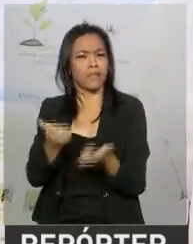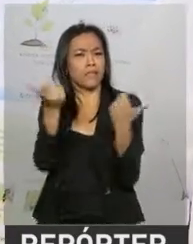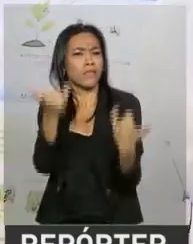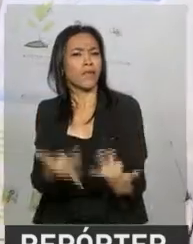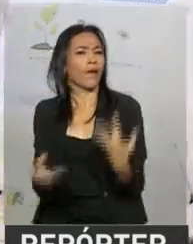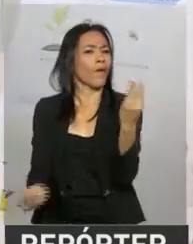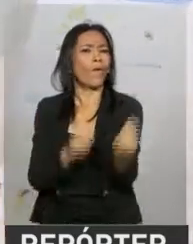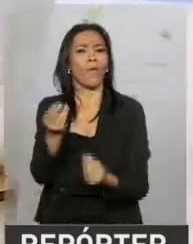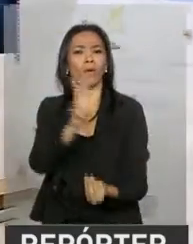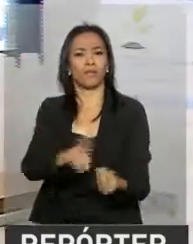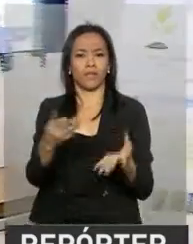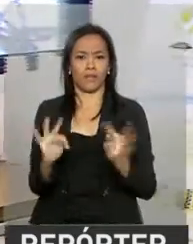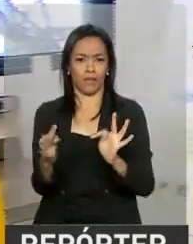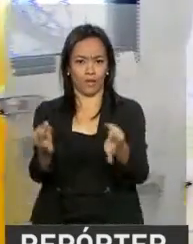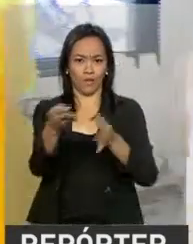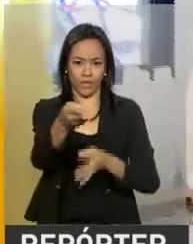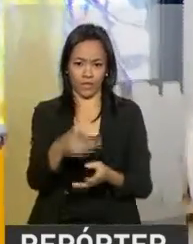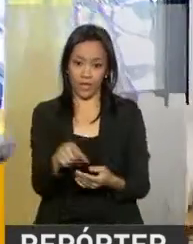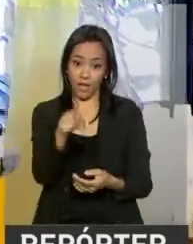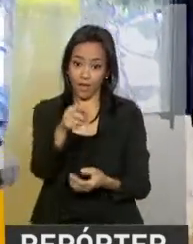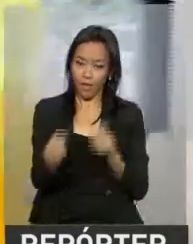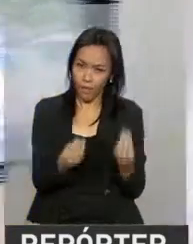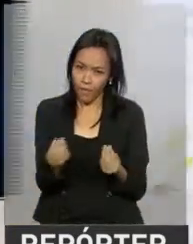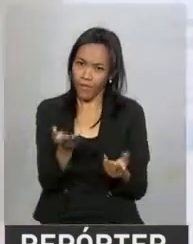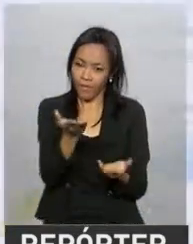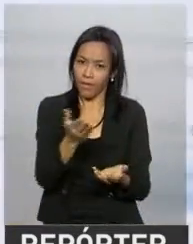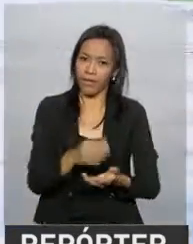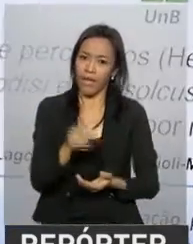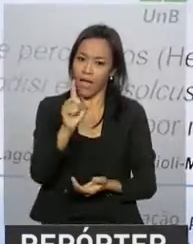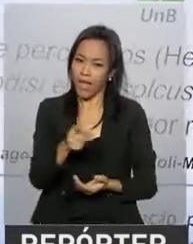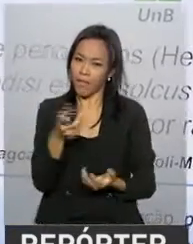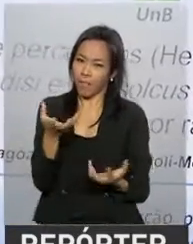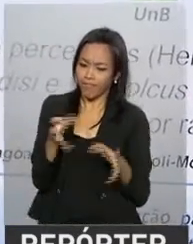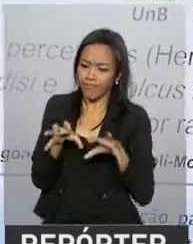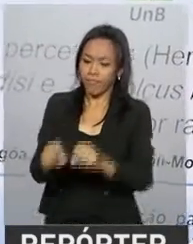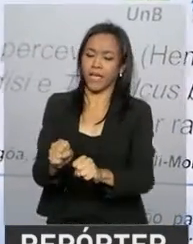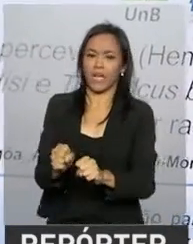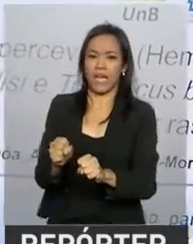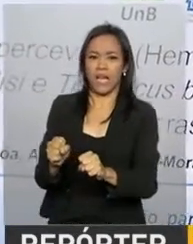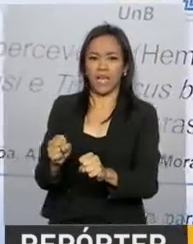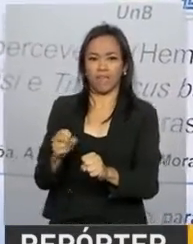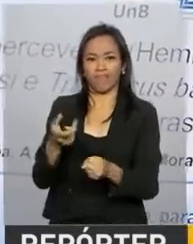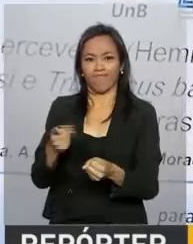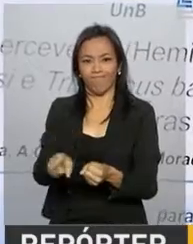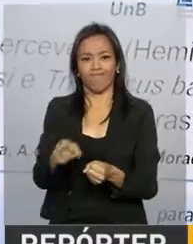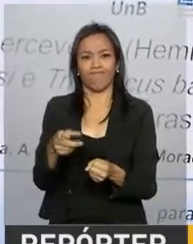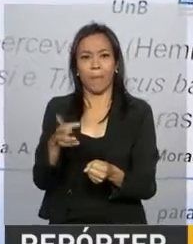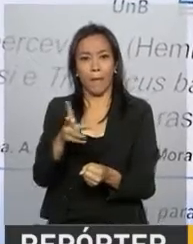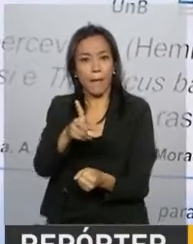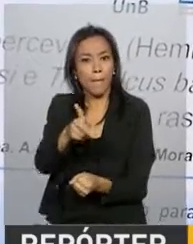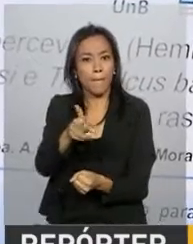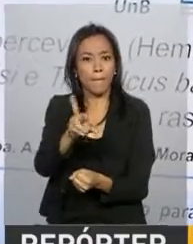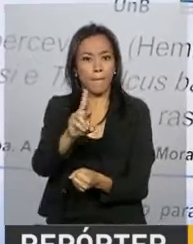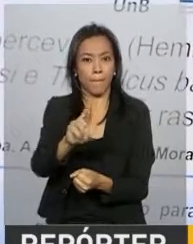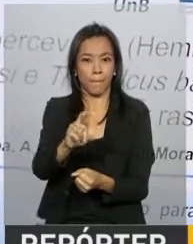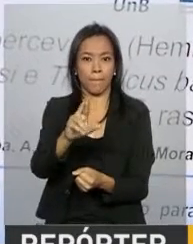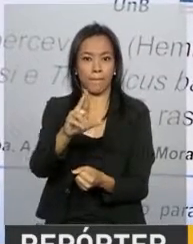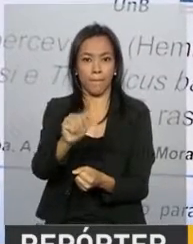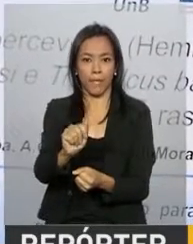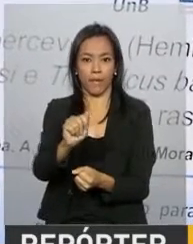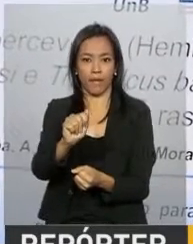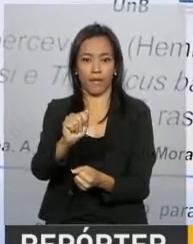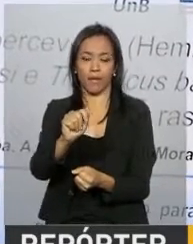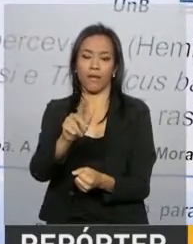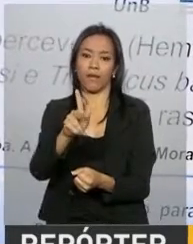tecnologia doutor trata se de uma armadilha é uma armadilha que contenham a substância química utilizada na